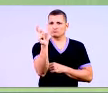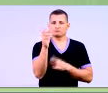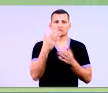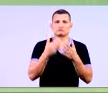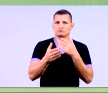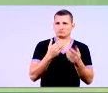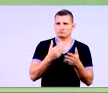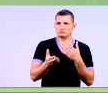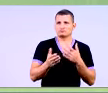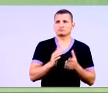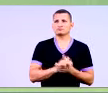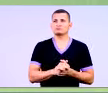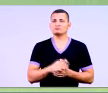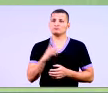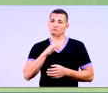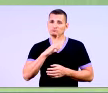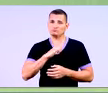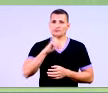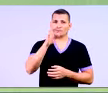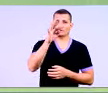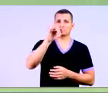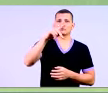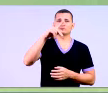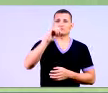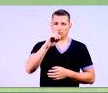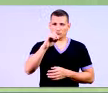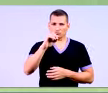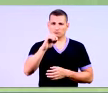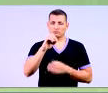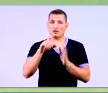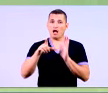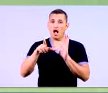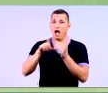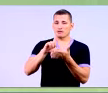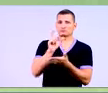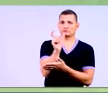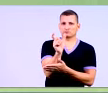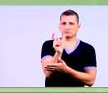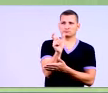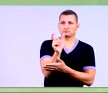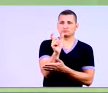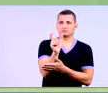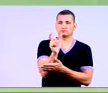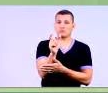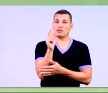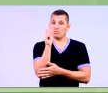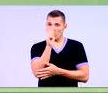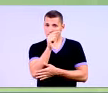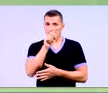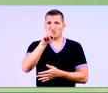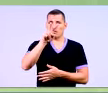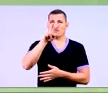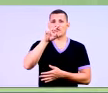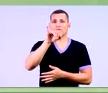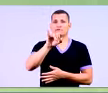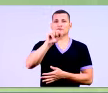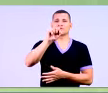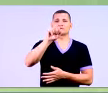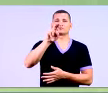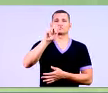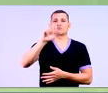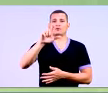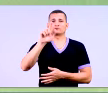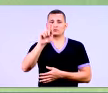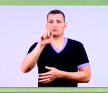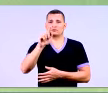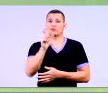coisa que a gente tem é que o tipo de dados vem antes do nome da variável lá no o visual g você coloca o nome da variável